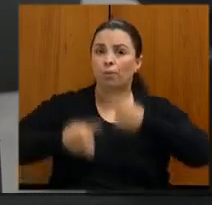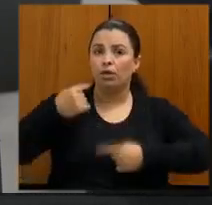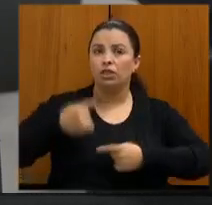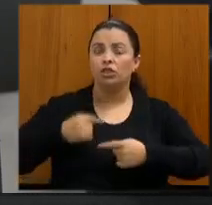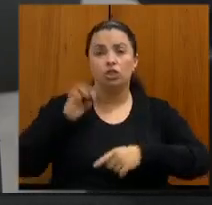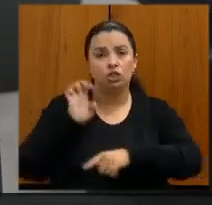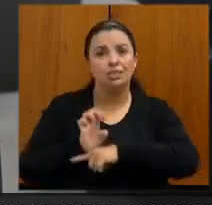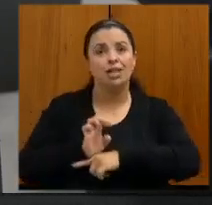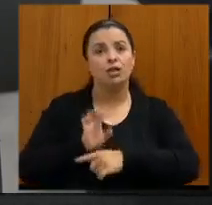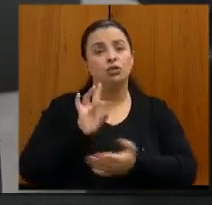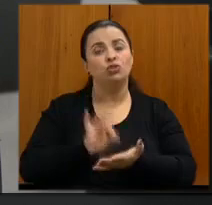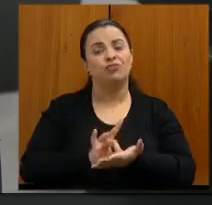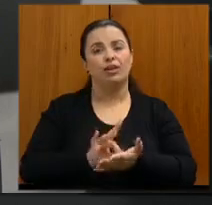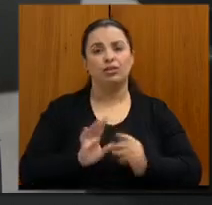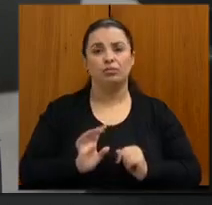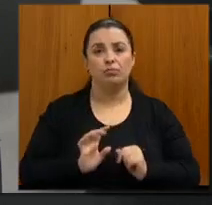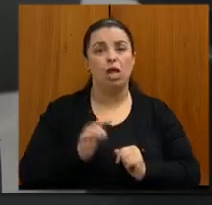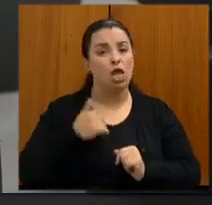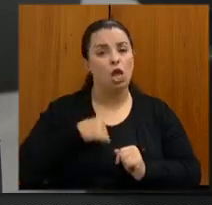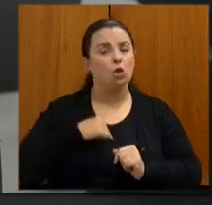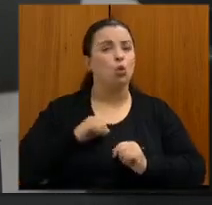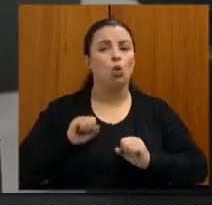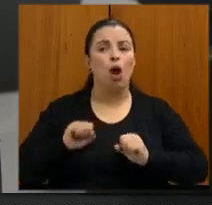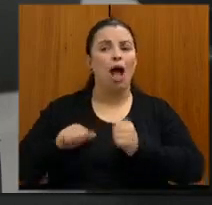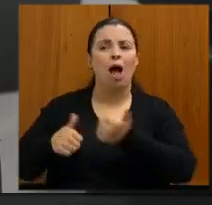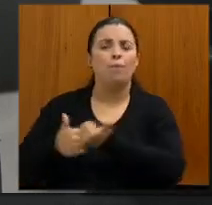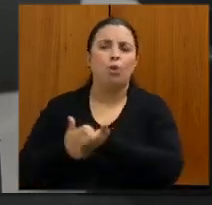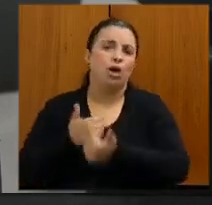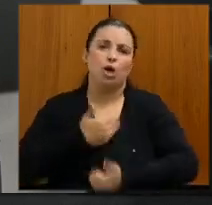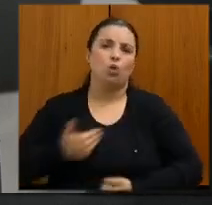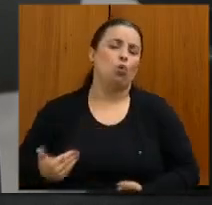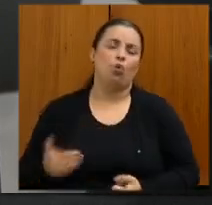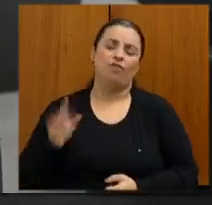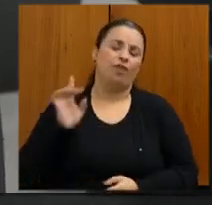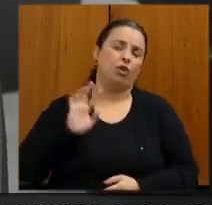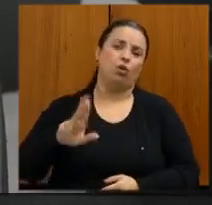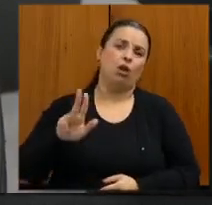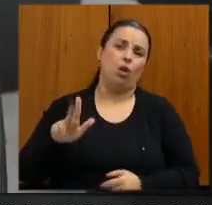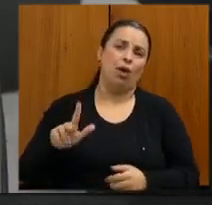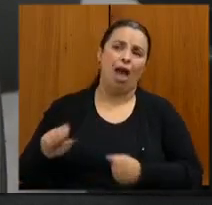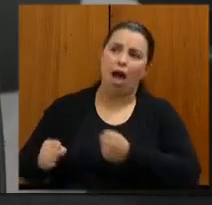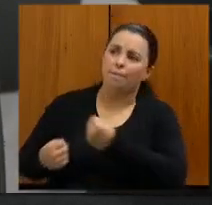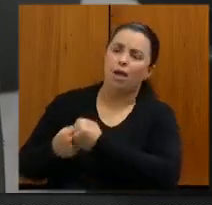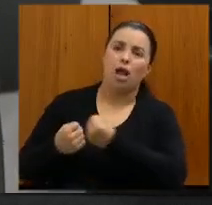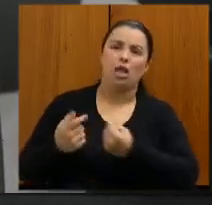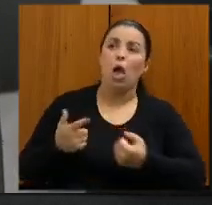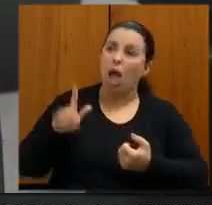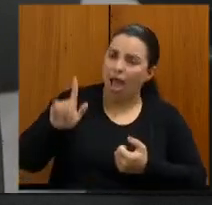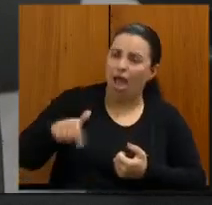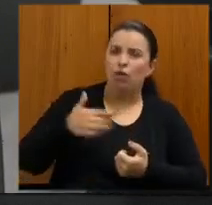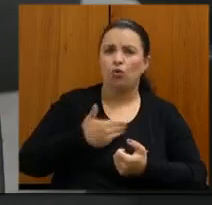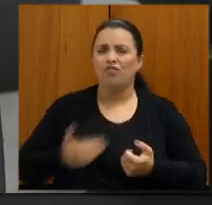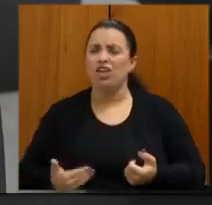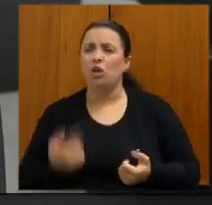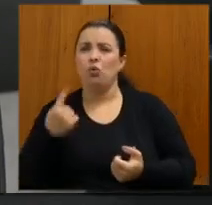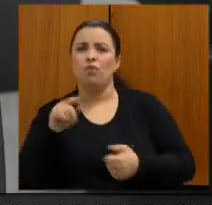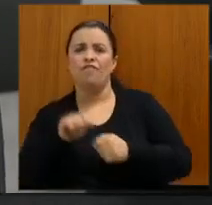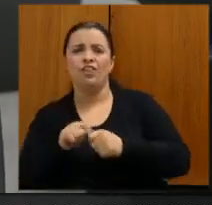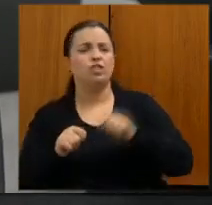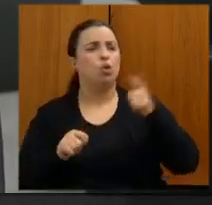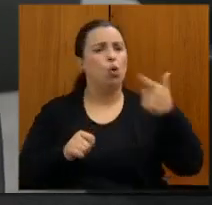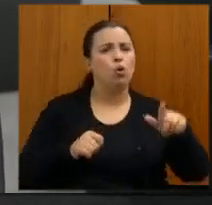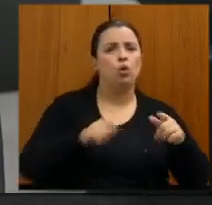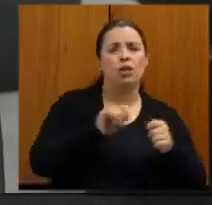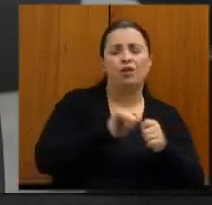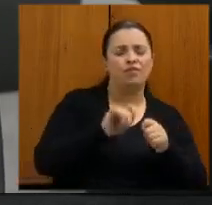nós não estamos aqui defender nenhum governo Então não é que ela nasceu no governo tá no governo governo de lá fez mais ou vende mais